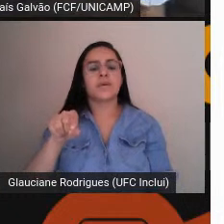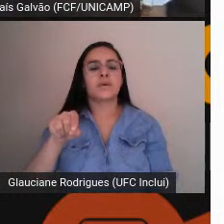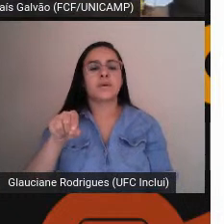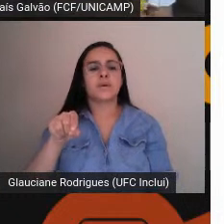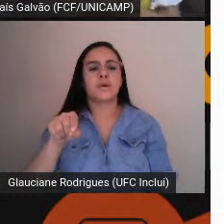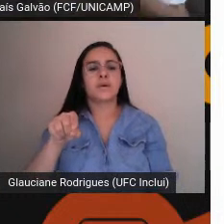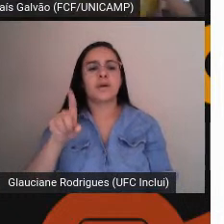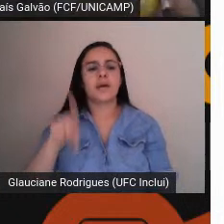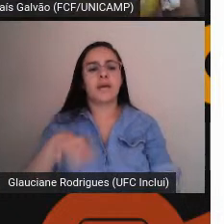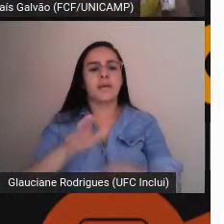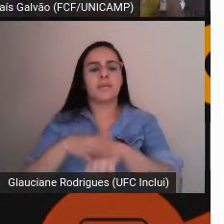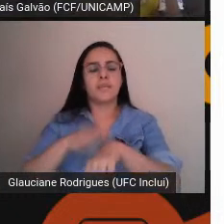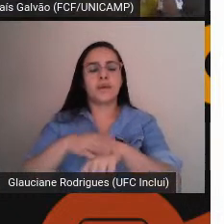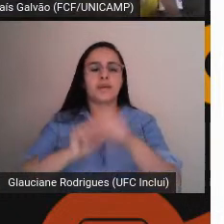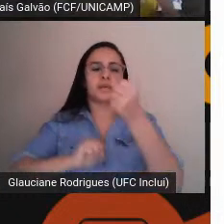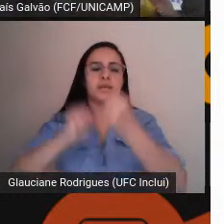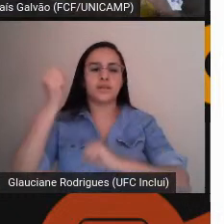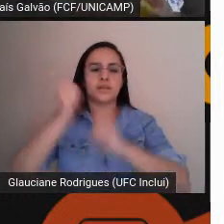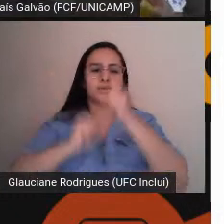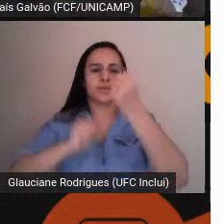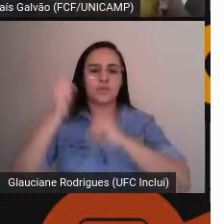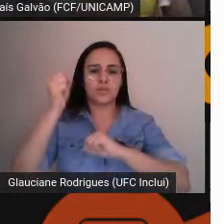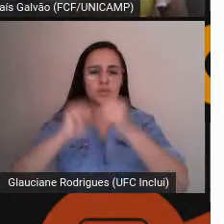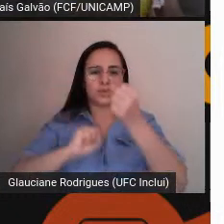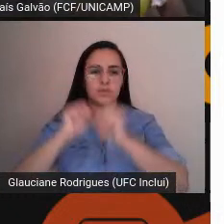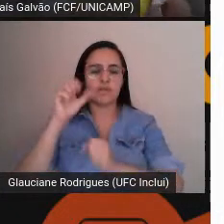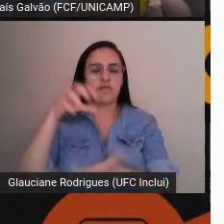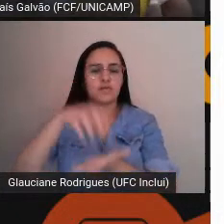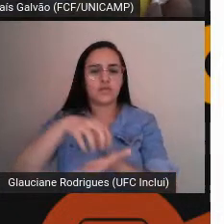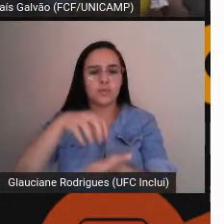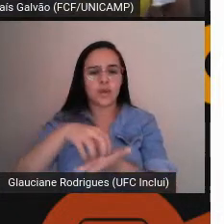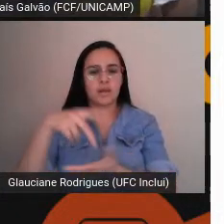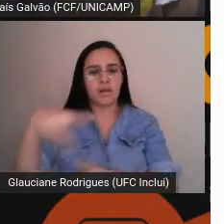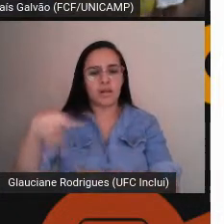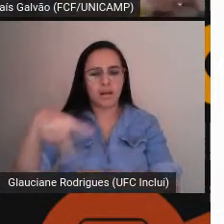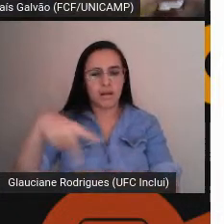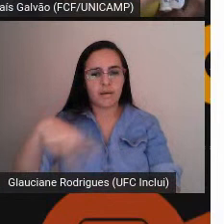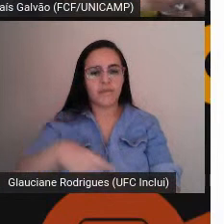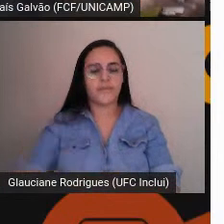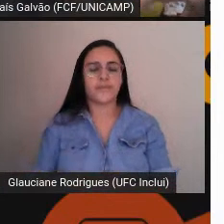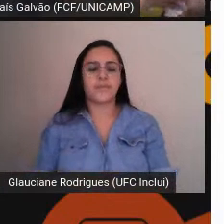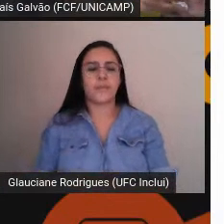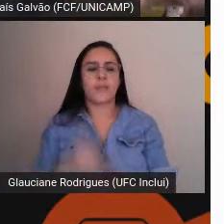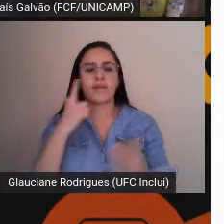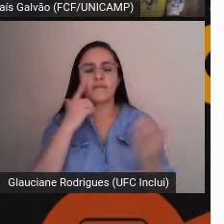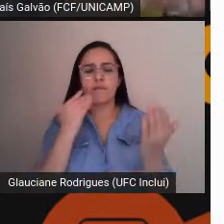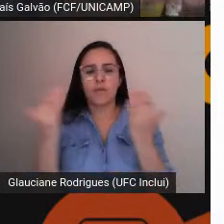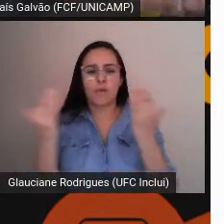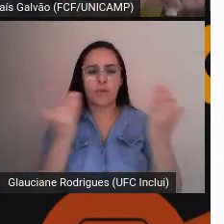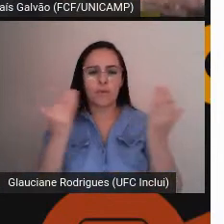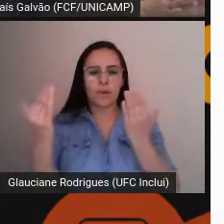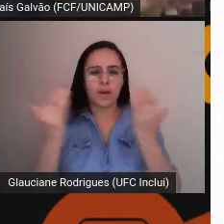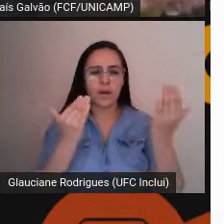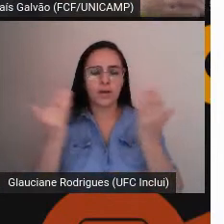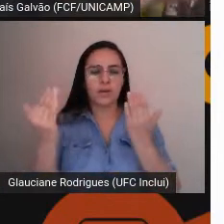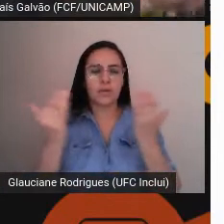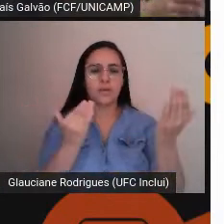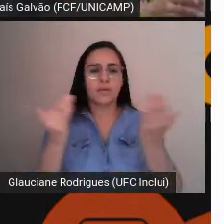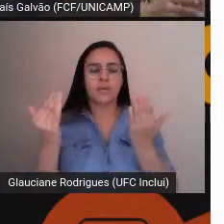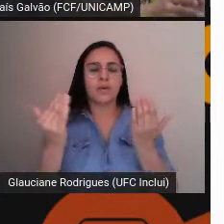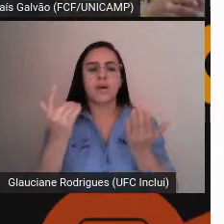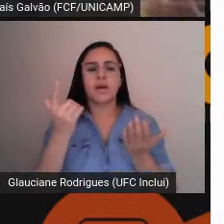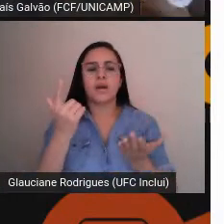da indústria. E quando ele comparou revisões que tinham algum financiamento de quem